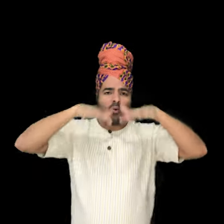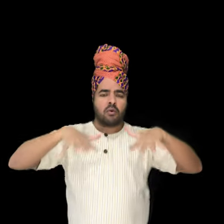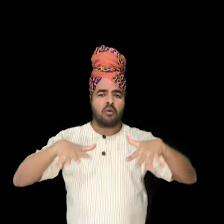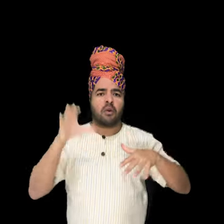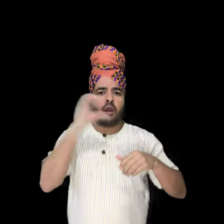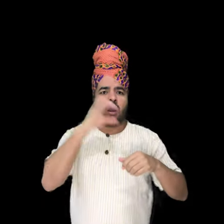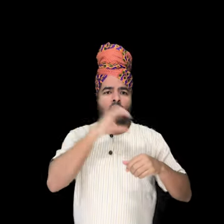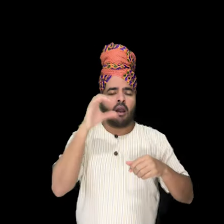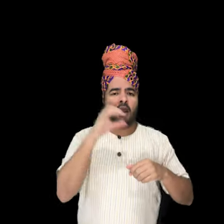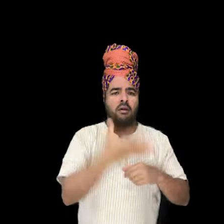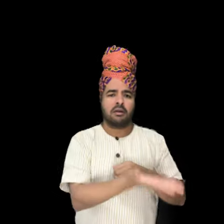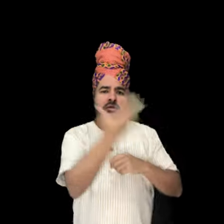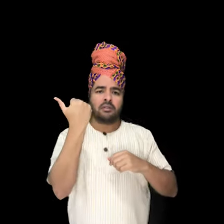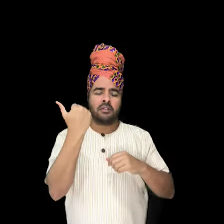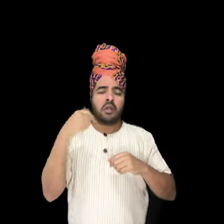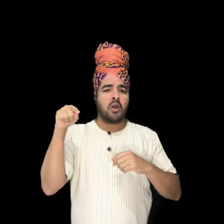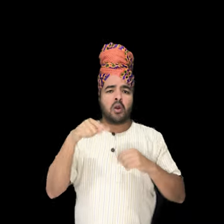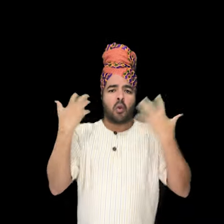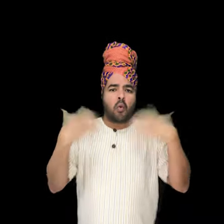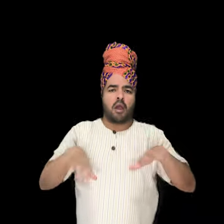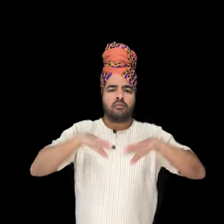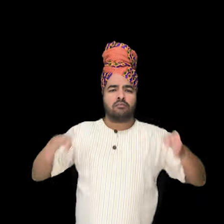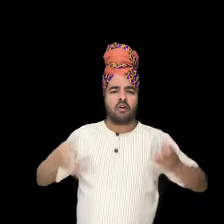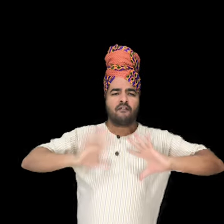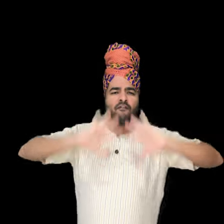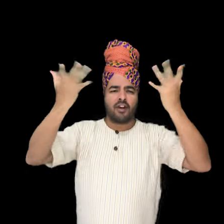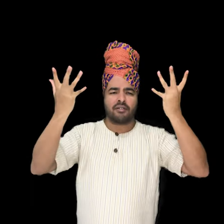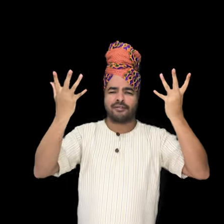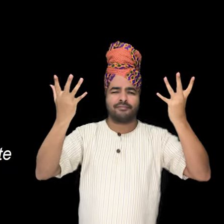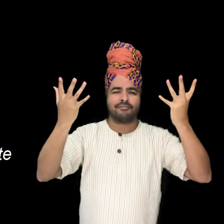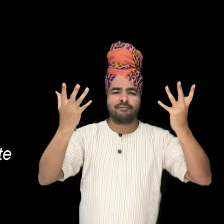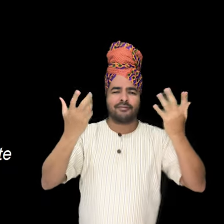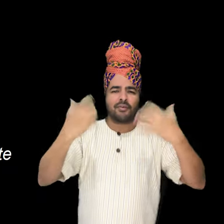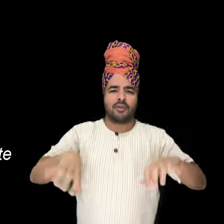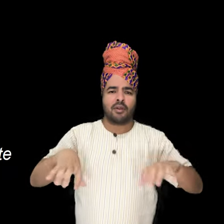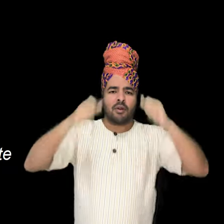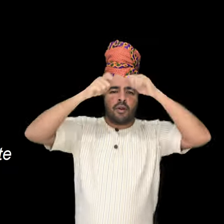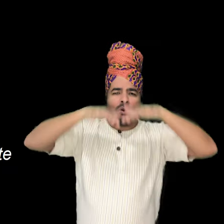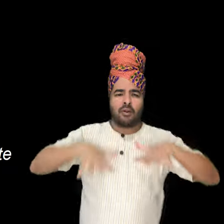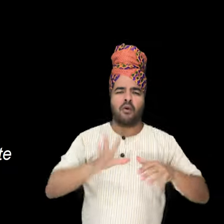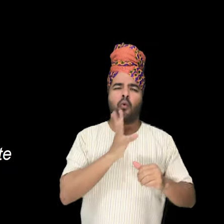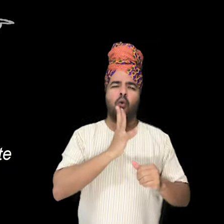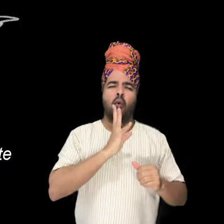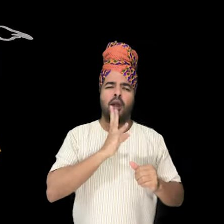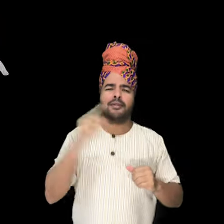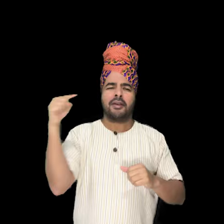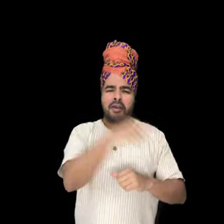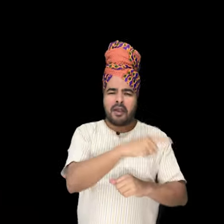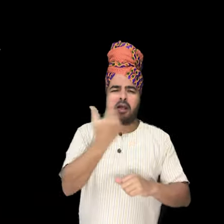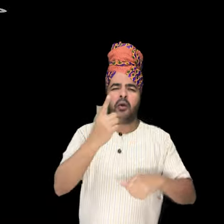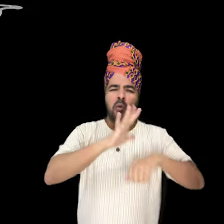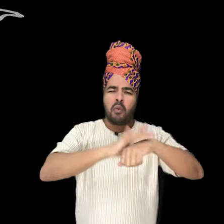chamado não quer nenhum banquete dispenso olubajé Omolú conhece a